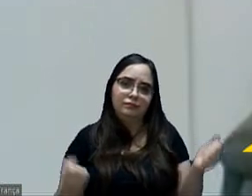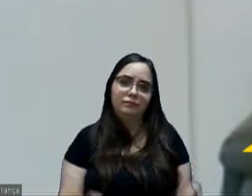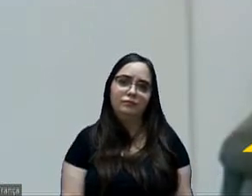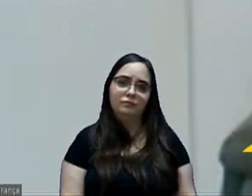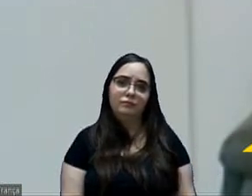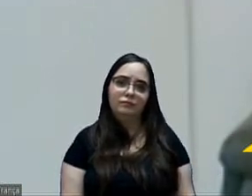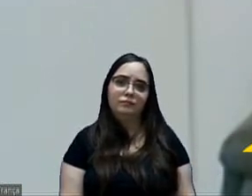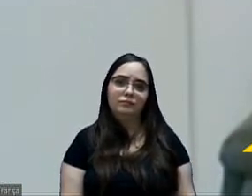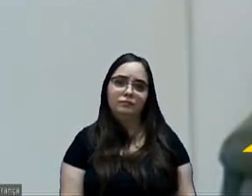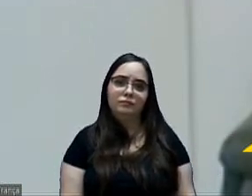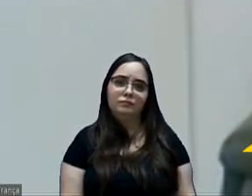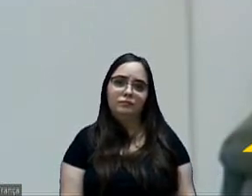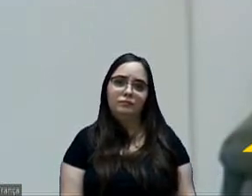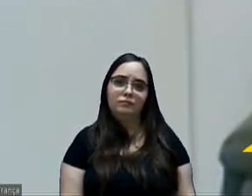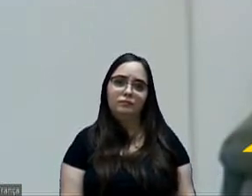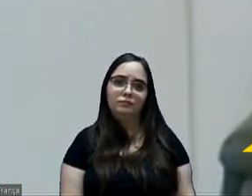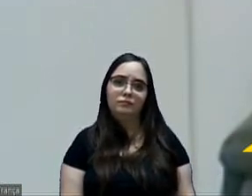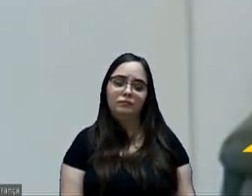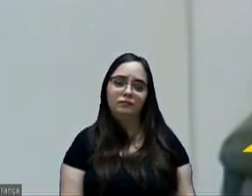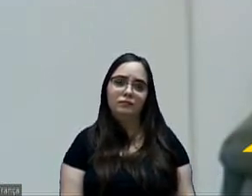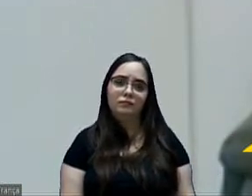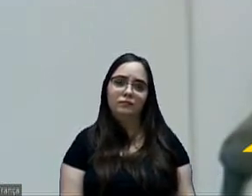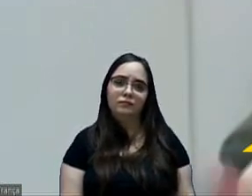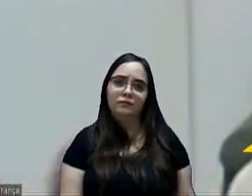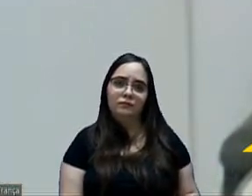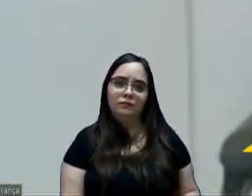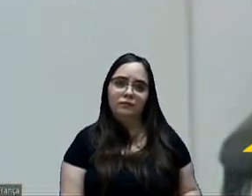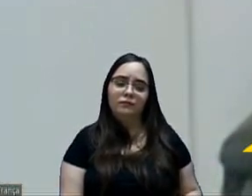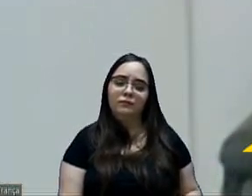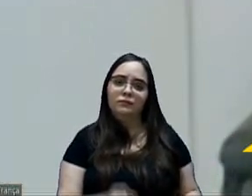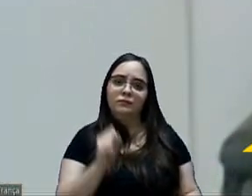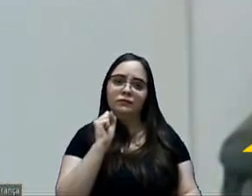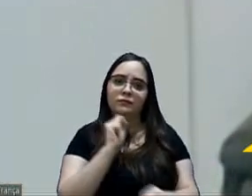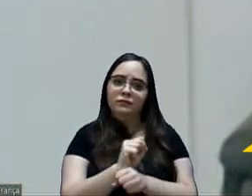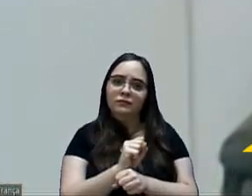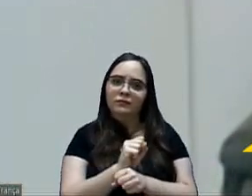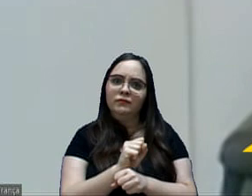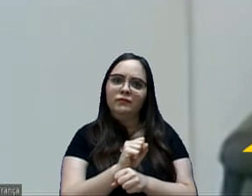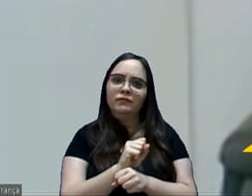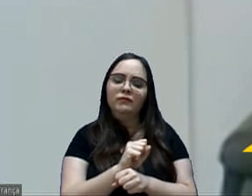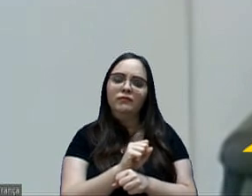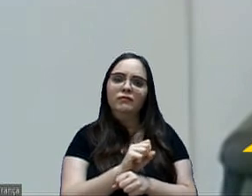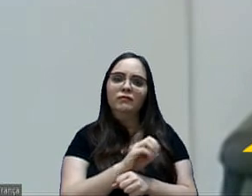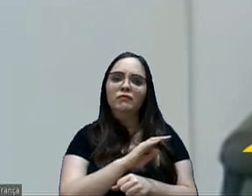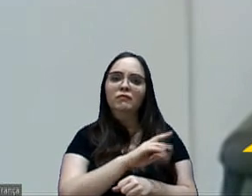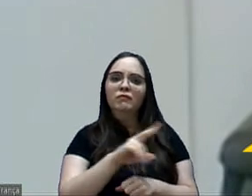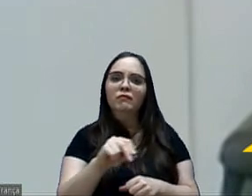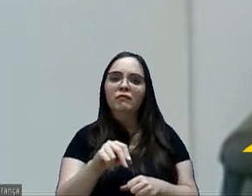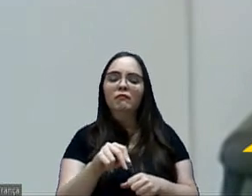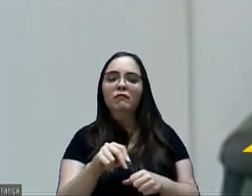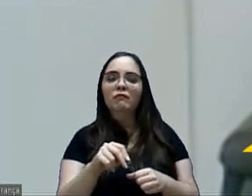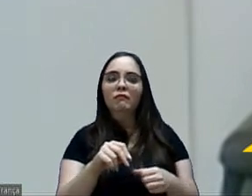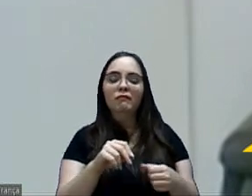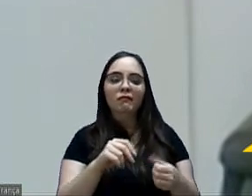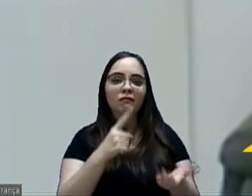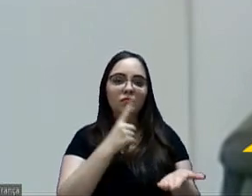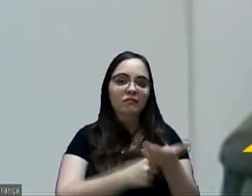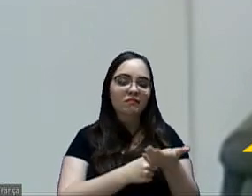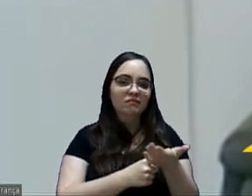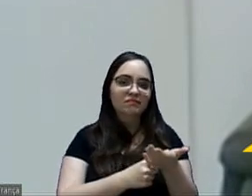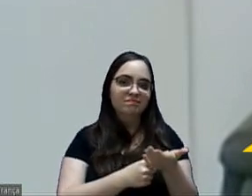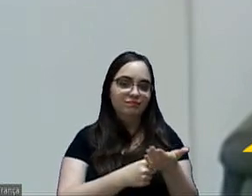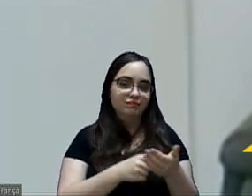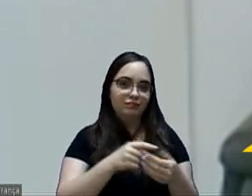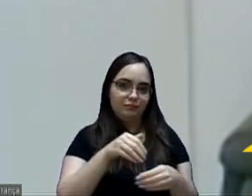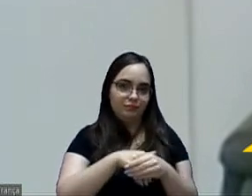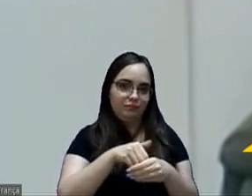nosso líder agora há pouco. Pô, suspendeu-se todas as consultas eletivas que estão marcadas. Será